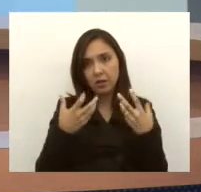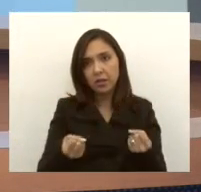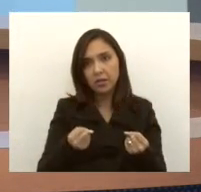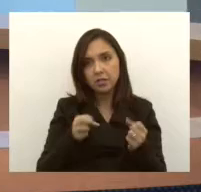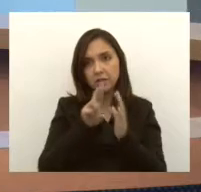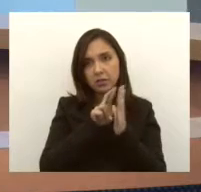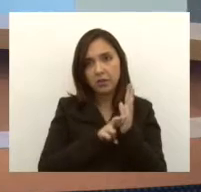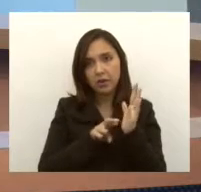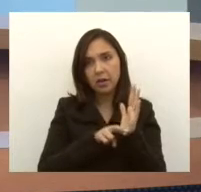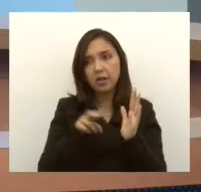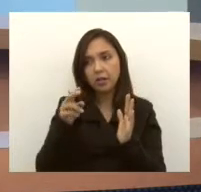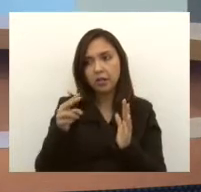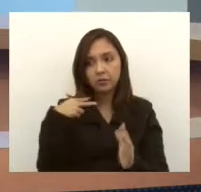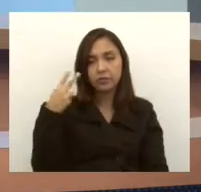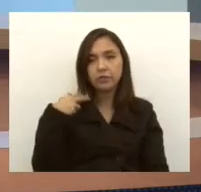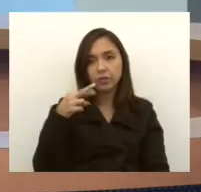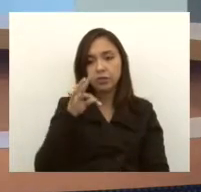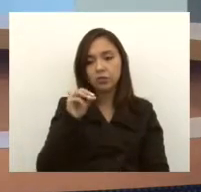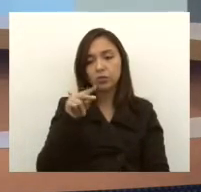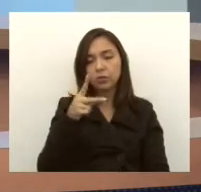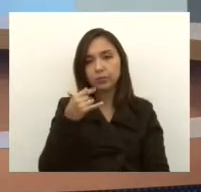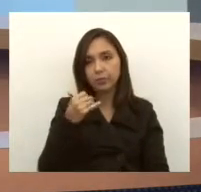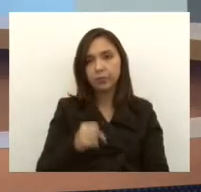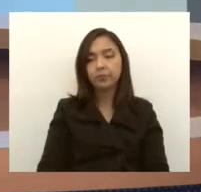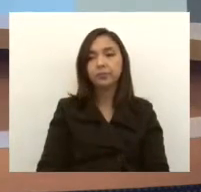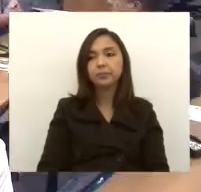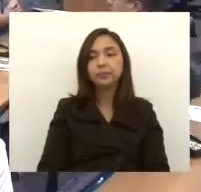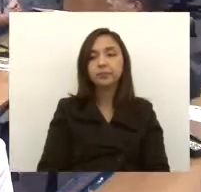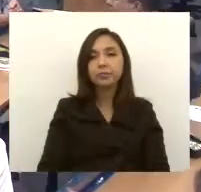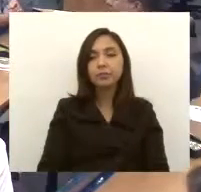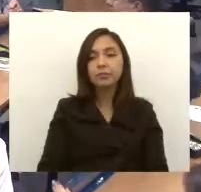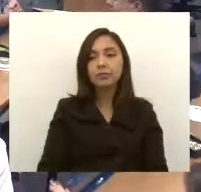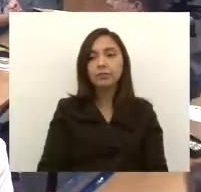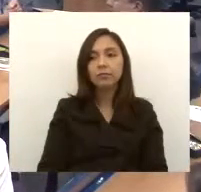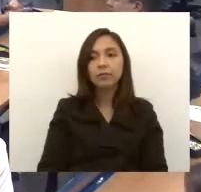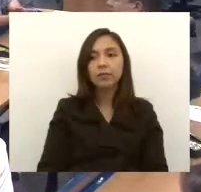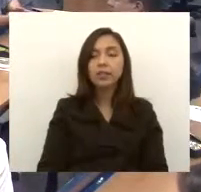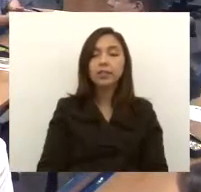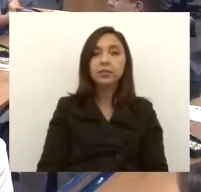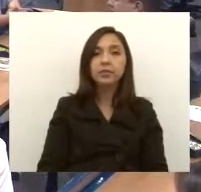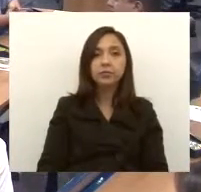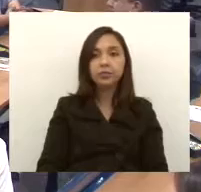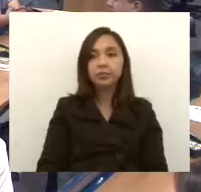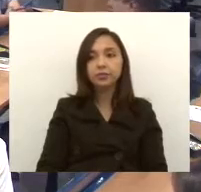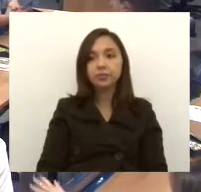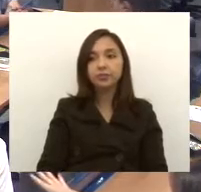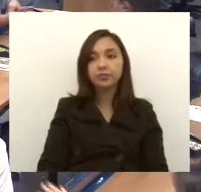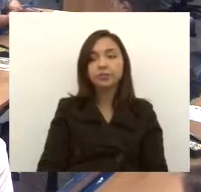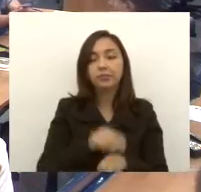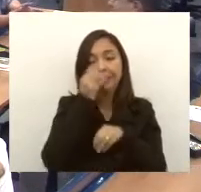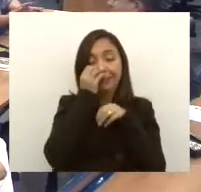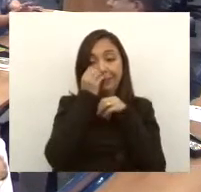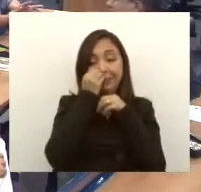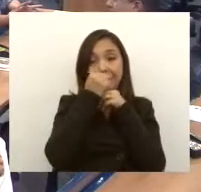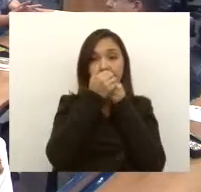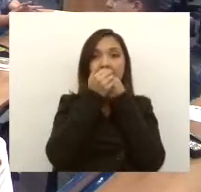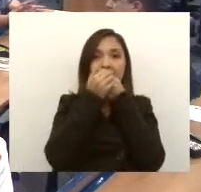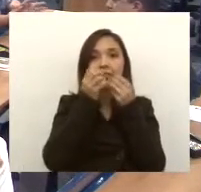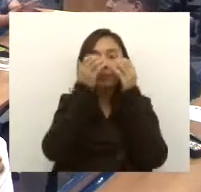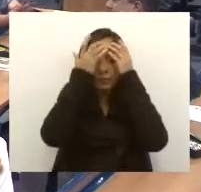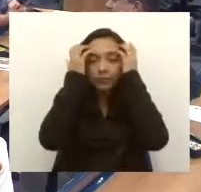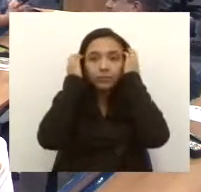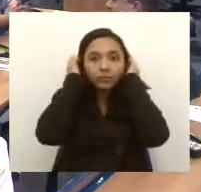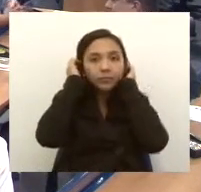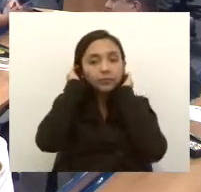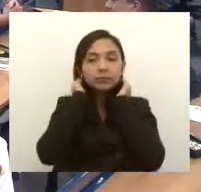ao requerimento do vereador Toninho Magalhães. Para encaminhar, Para encaminhar, vereador